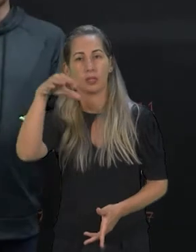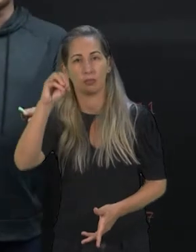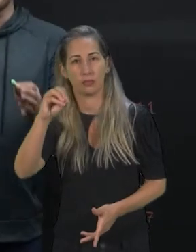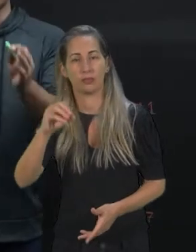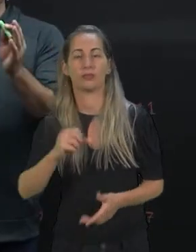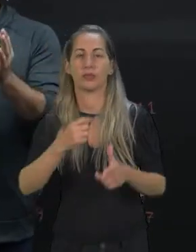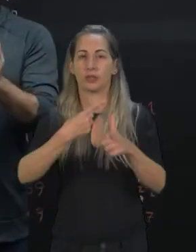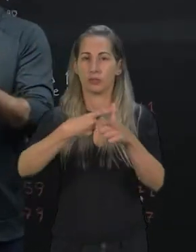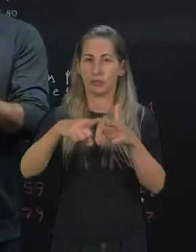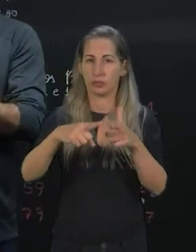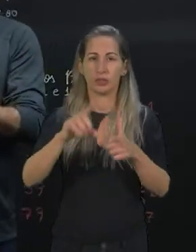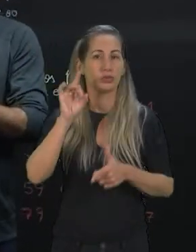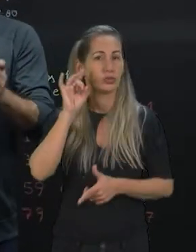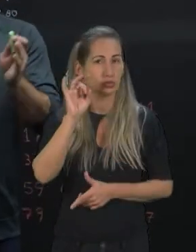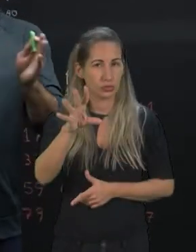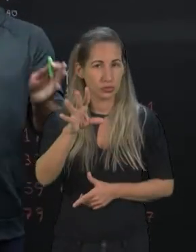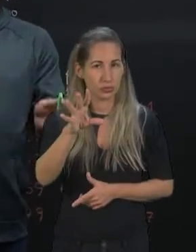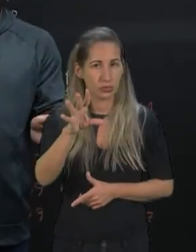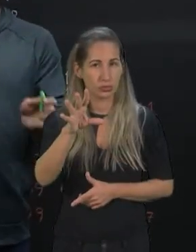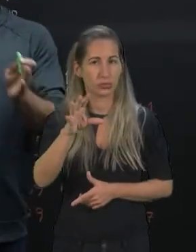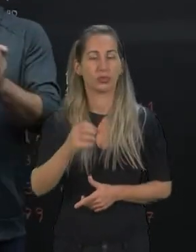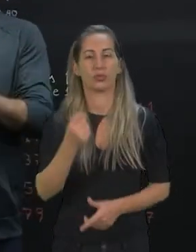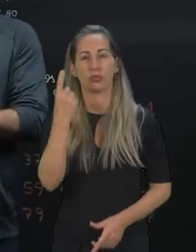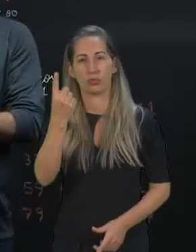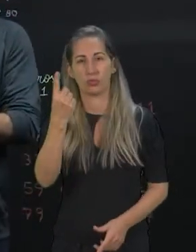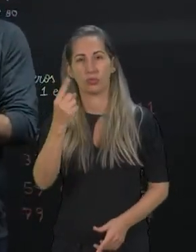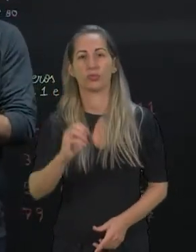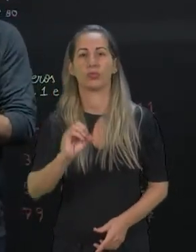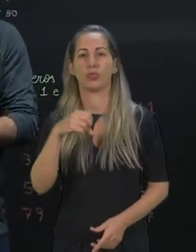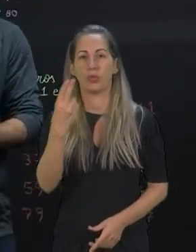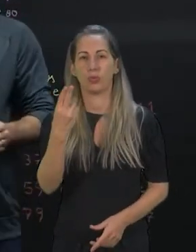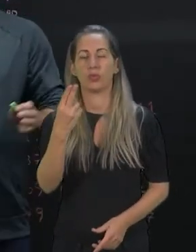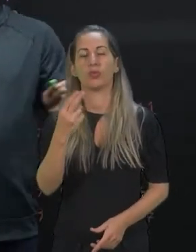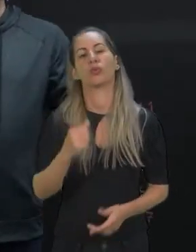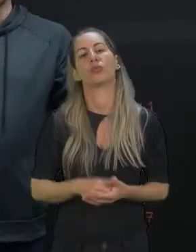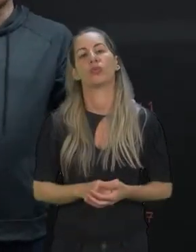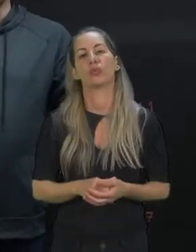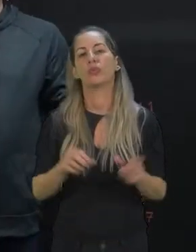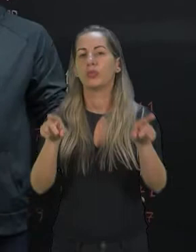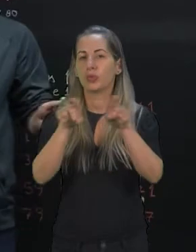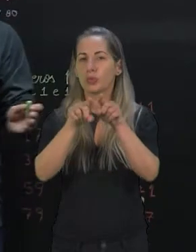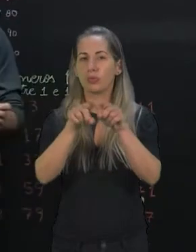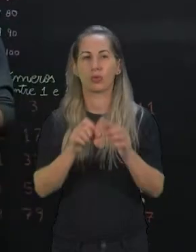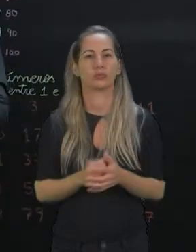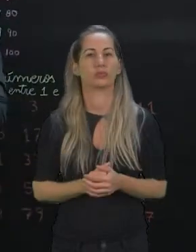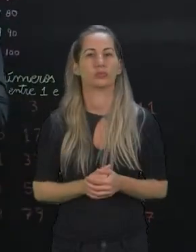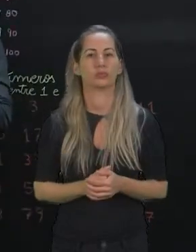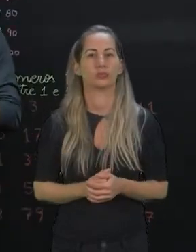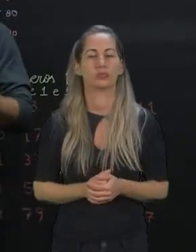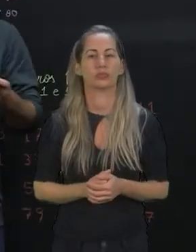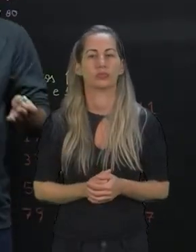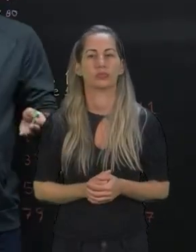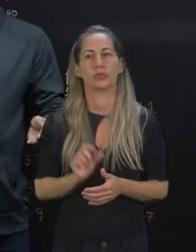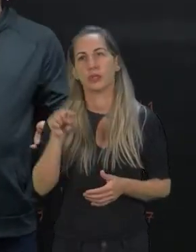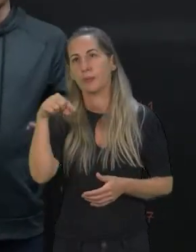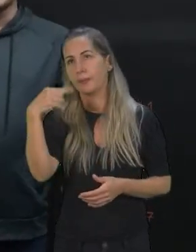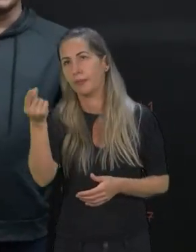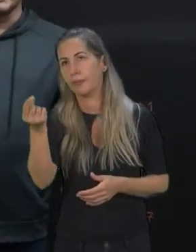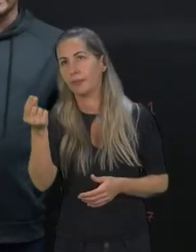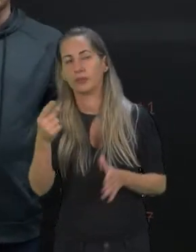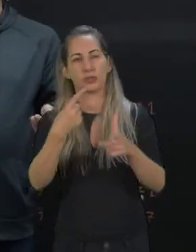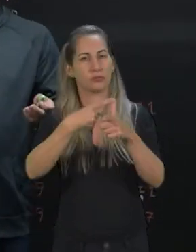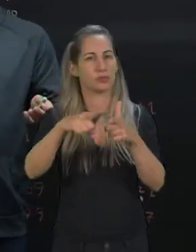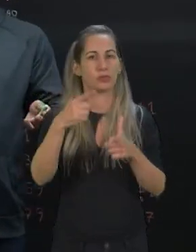for divisível apenas por 1 e por ele mesmo. Então, a gente não tem mais nenhum outro